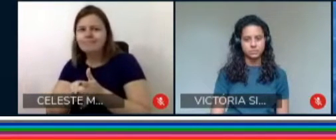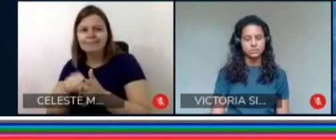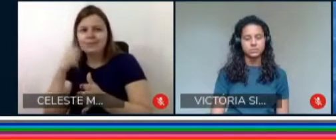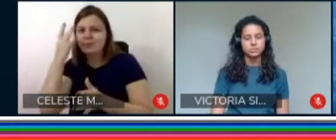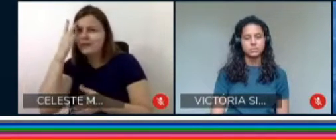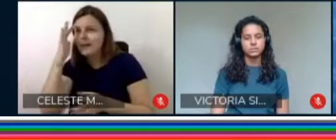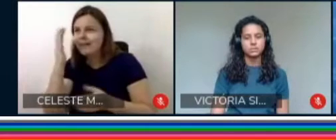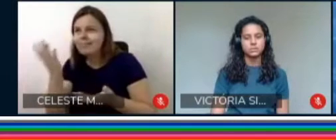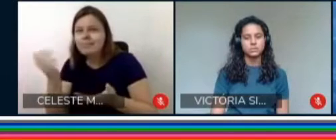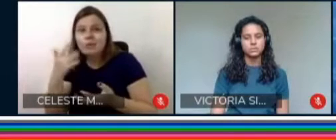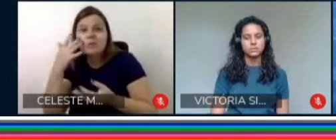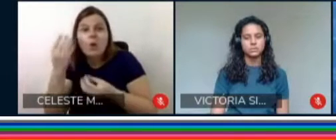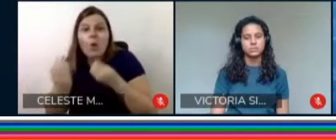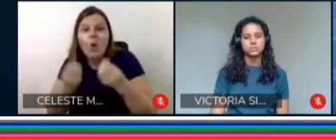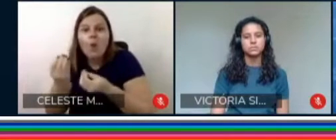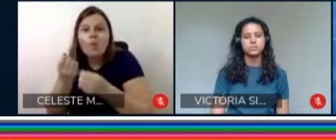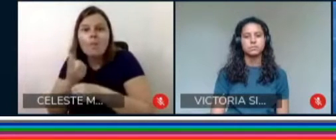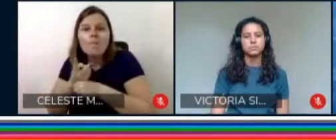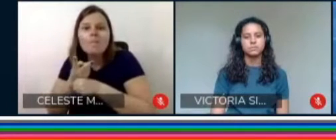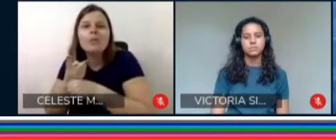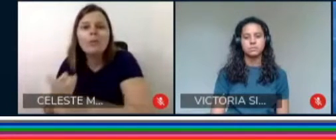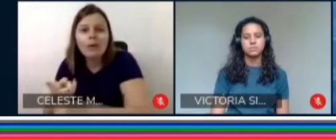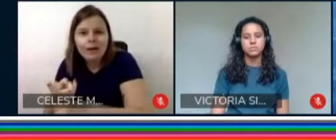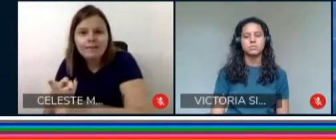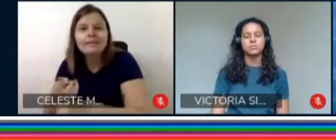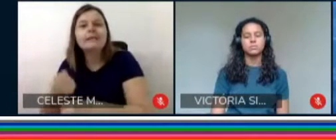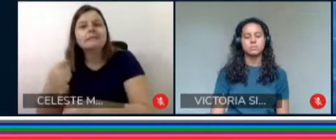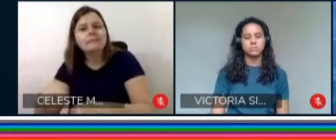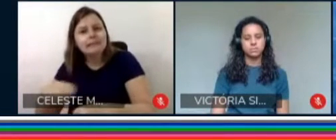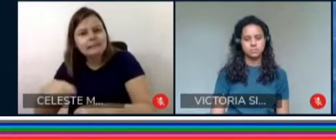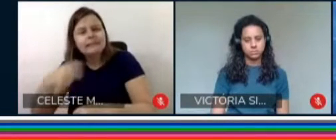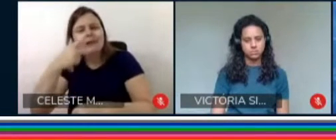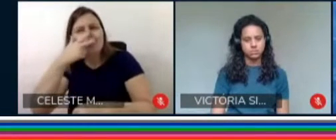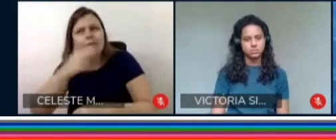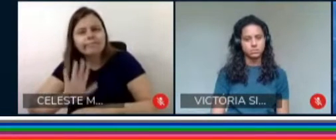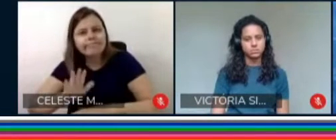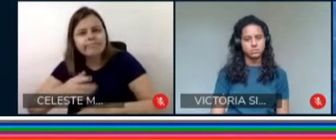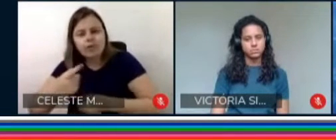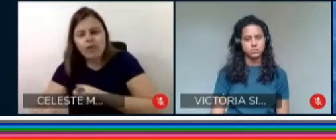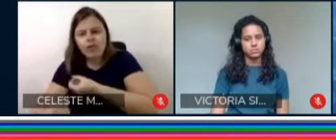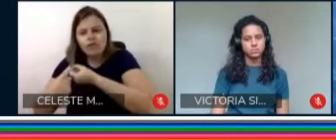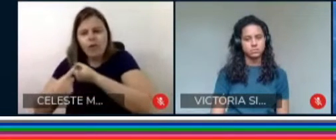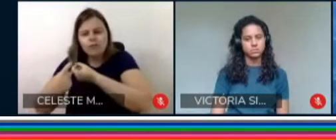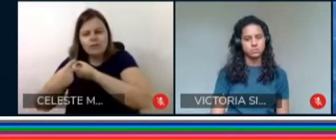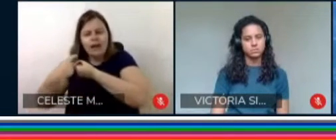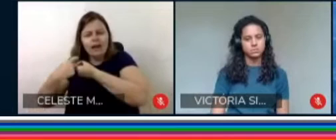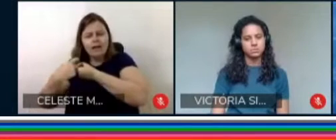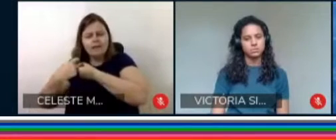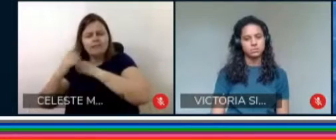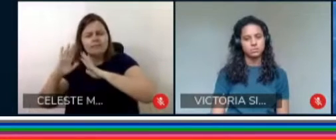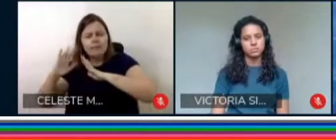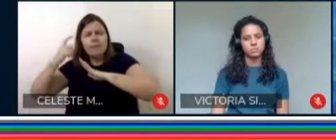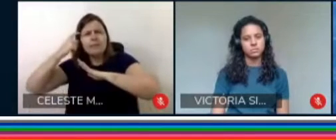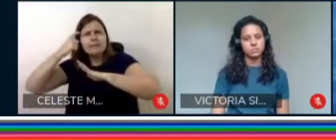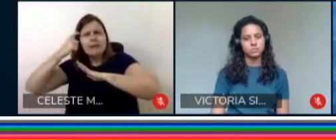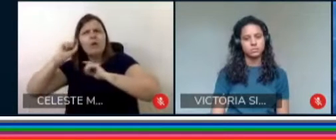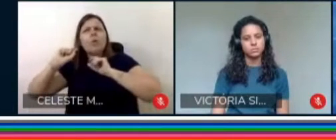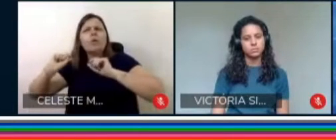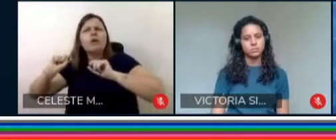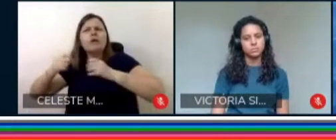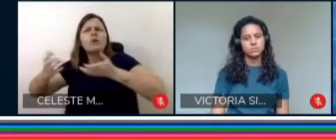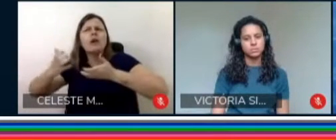como procurar, né? Então você tem que voltar alguns passos para saber, tá, o que eu quero saber exatamente sobre isso,